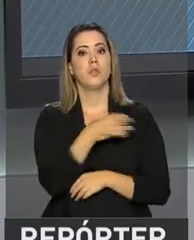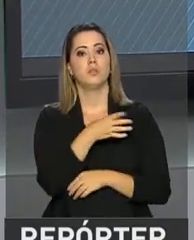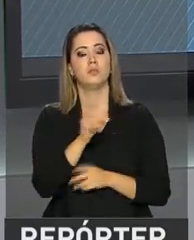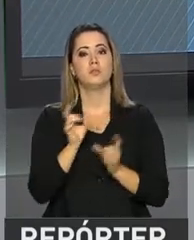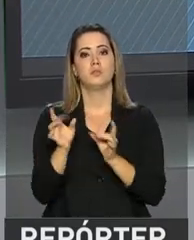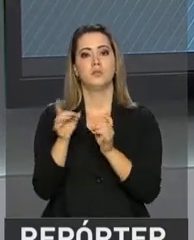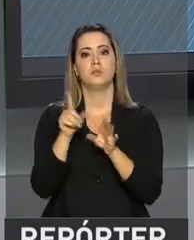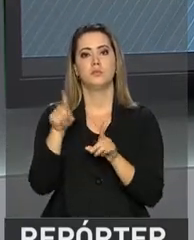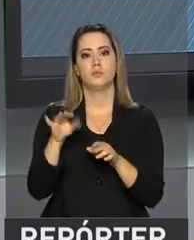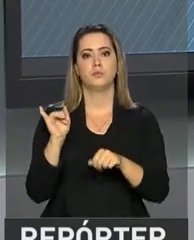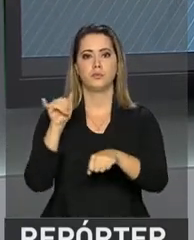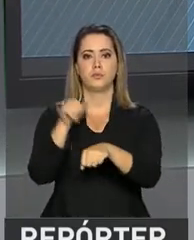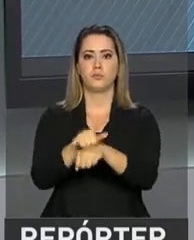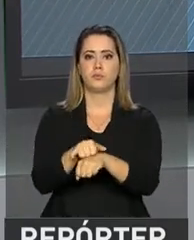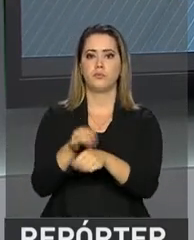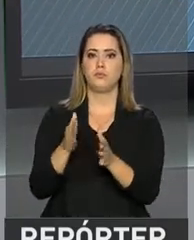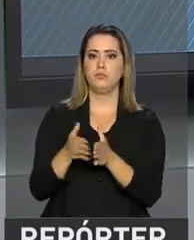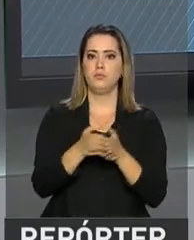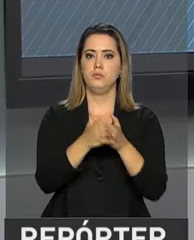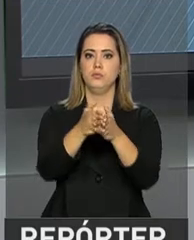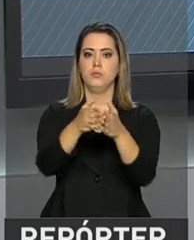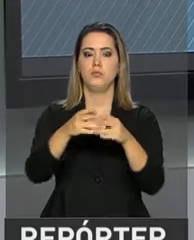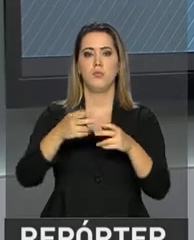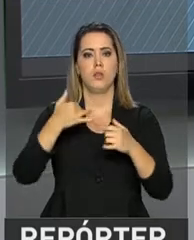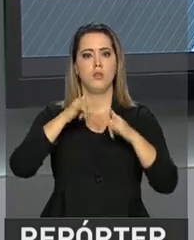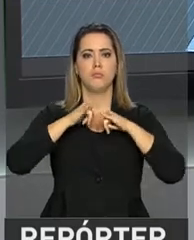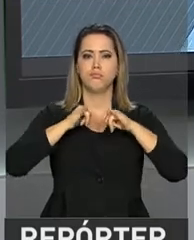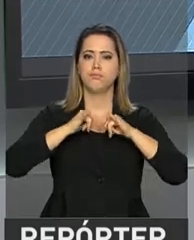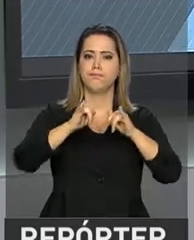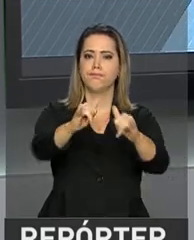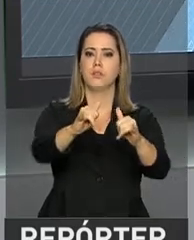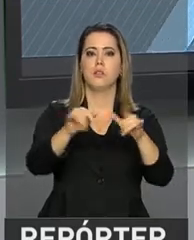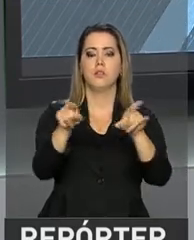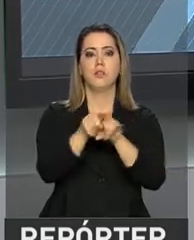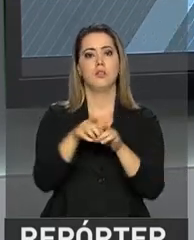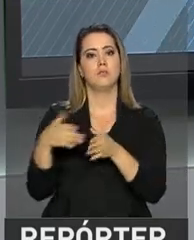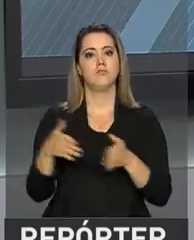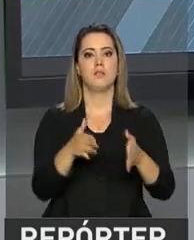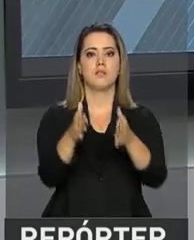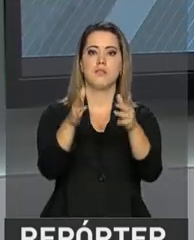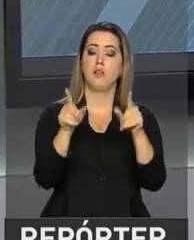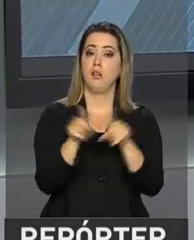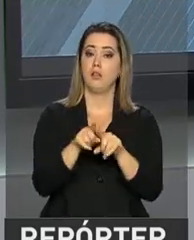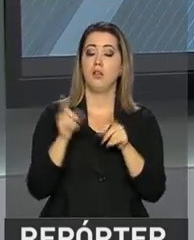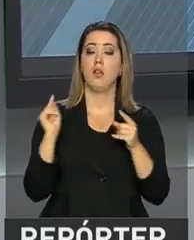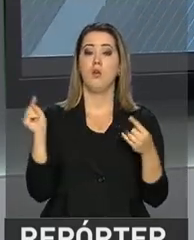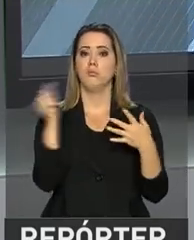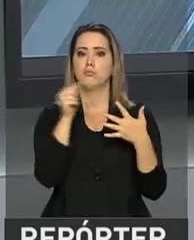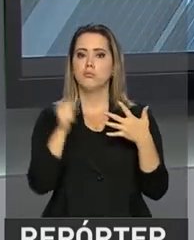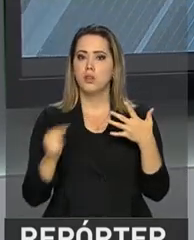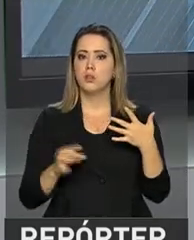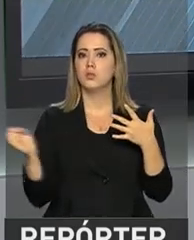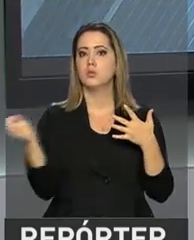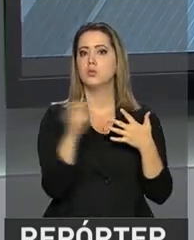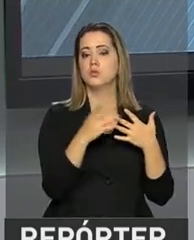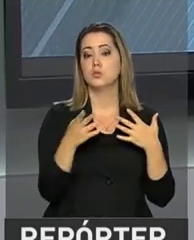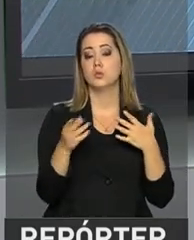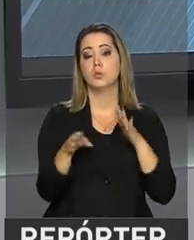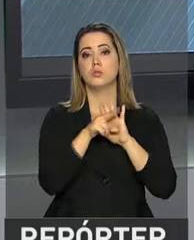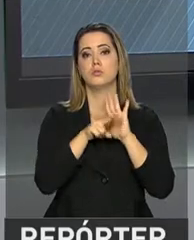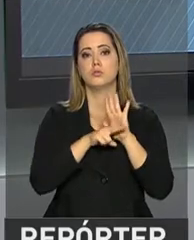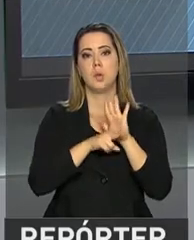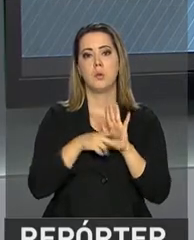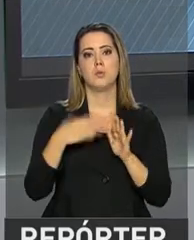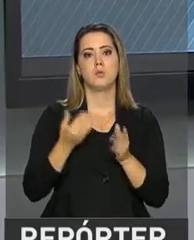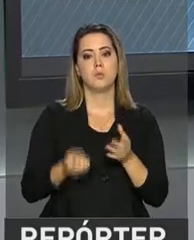concessões serão em aeroportos portos linhas de transmissão e rodovias a expectativa é que os novos projetos já em 20 bilhões